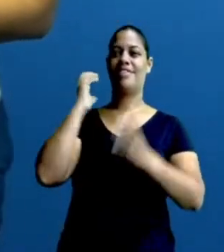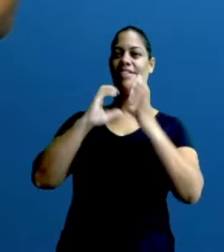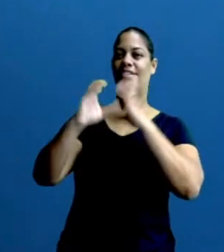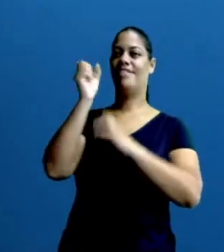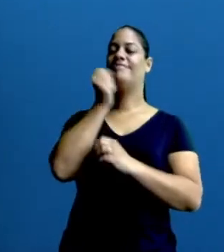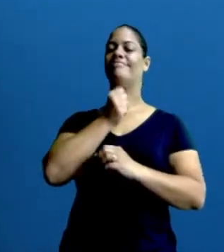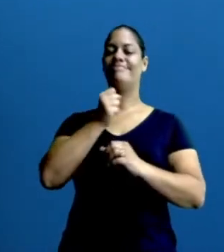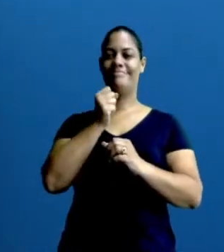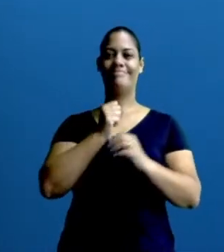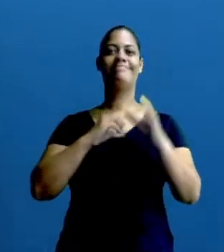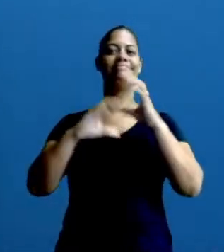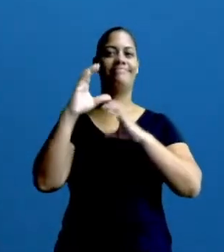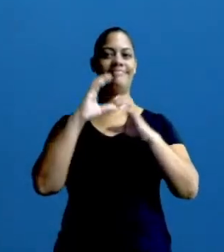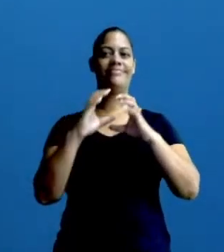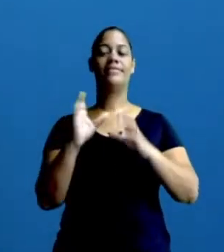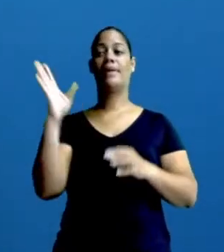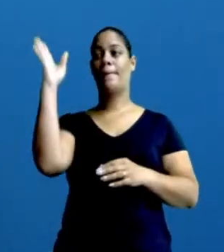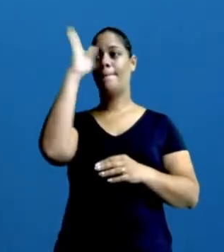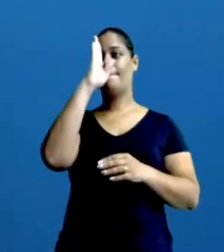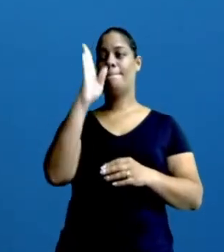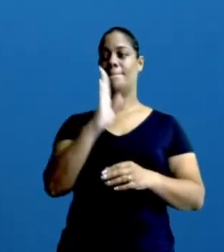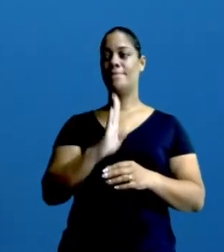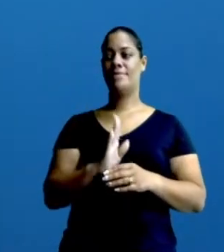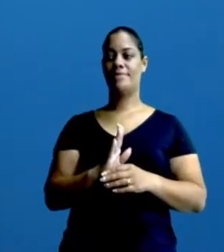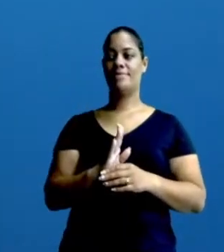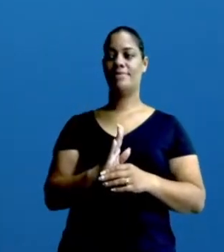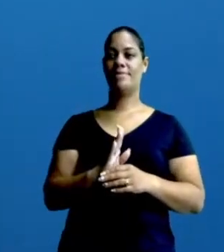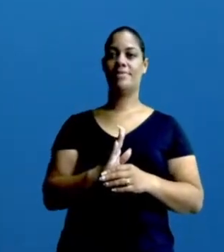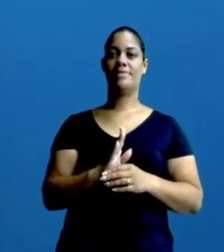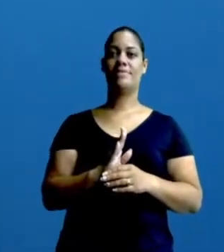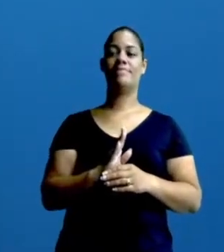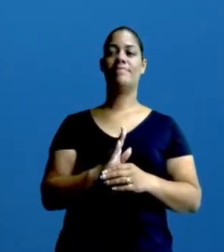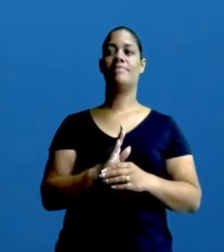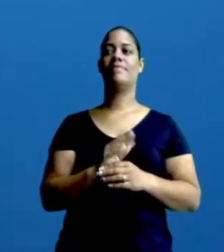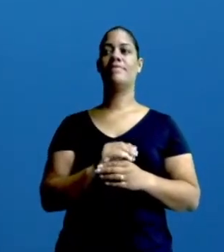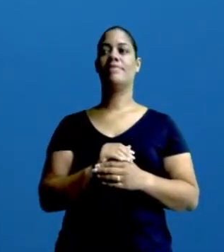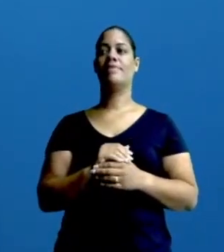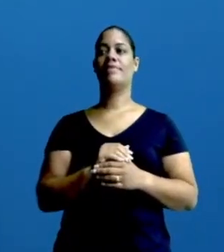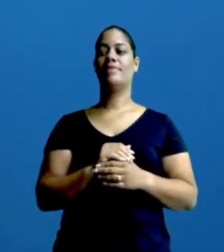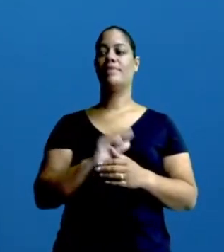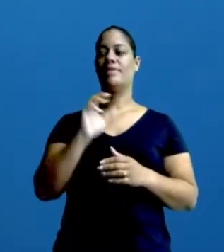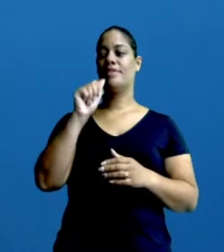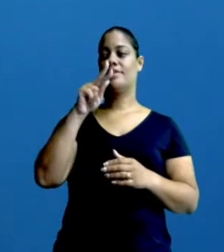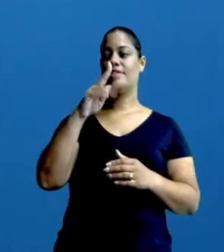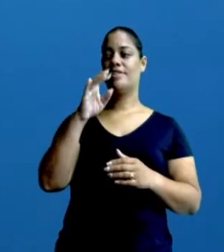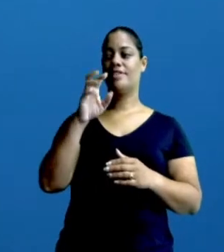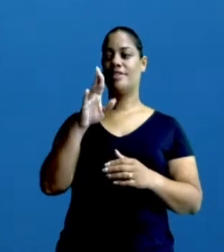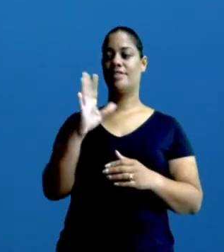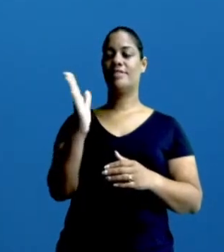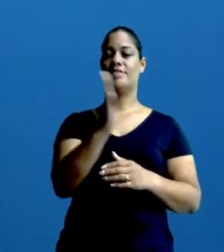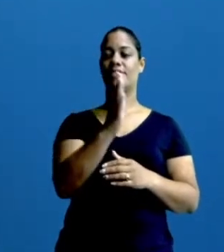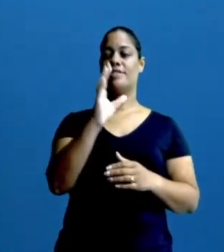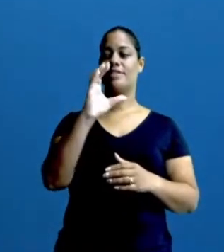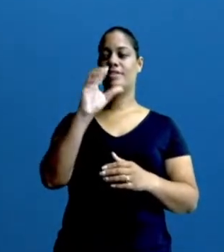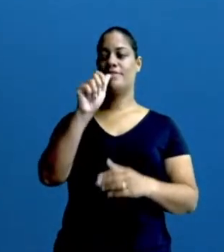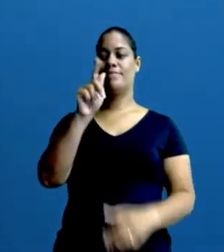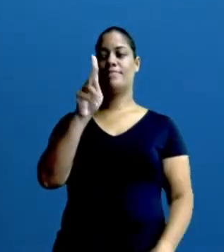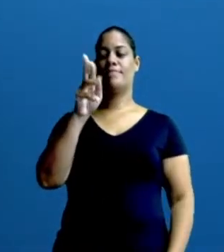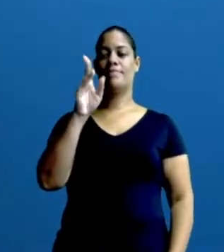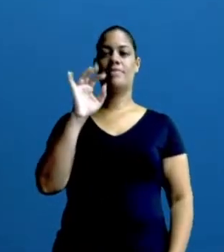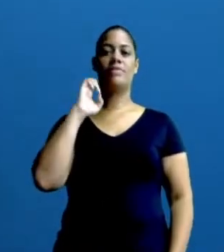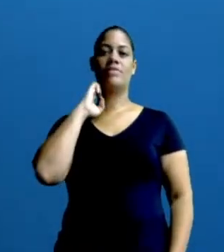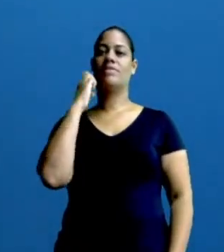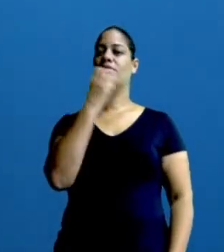Gente, lembra? Brasil, trópico de Câncer, Capricórnio, linha